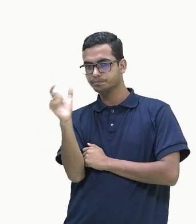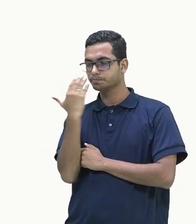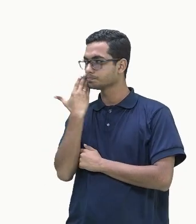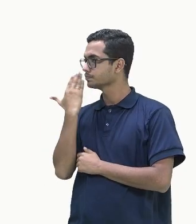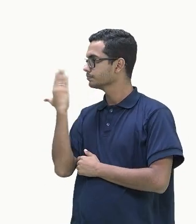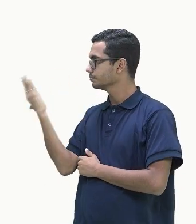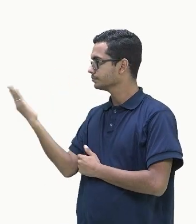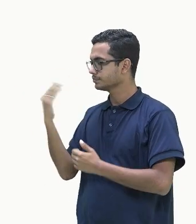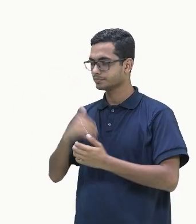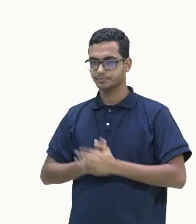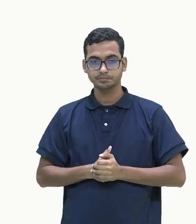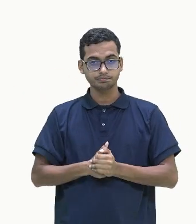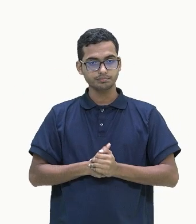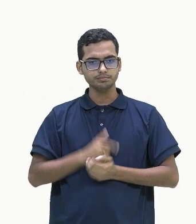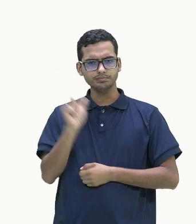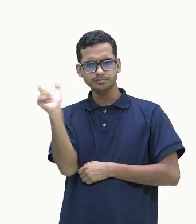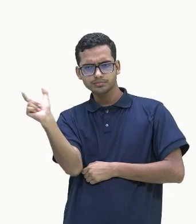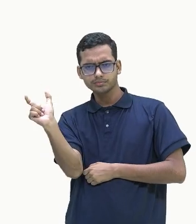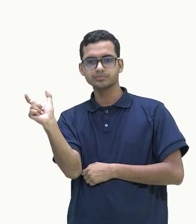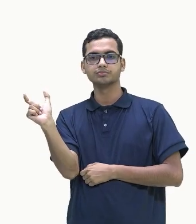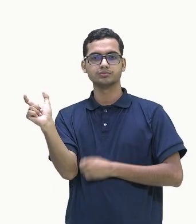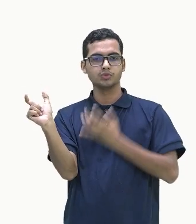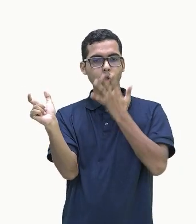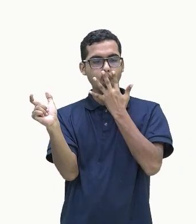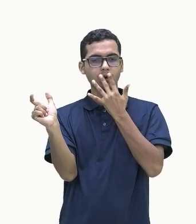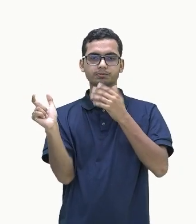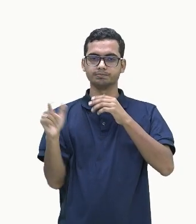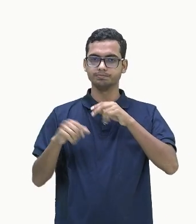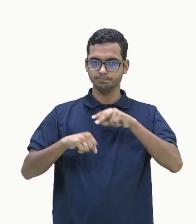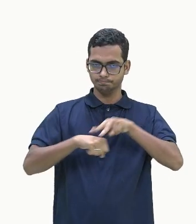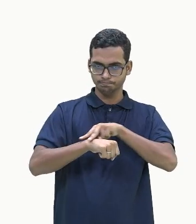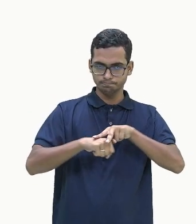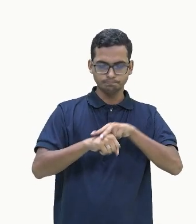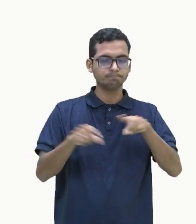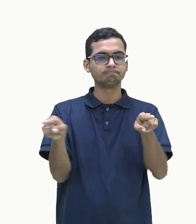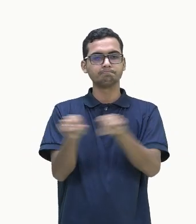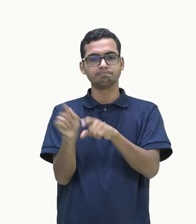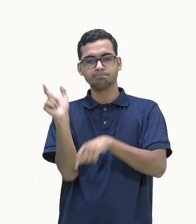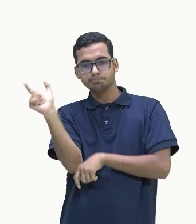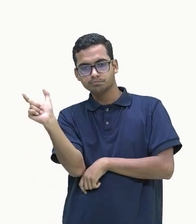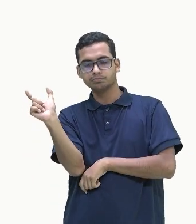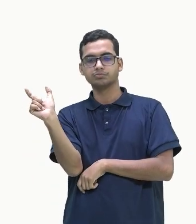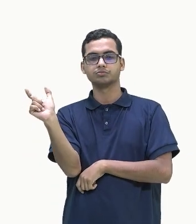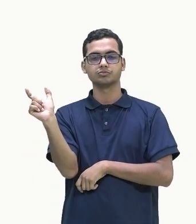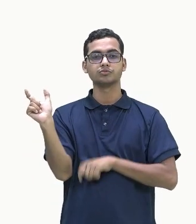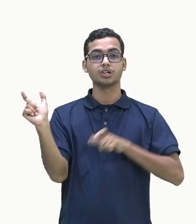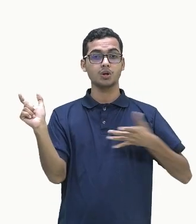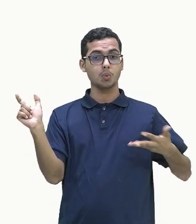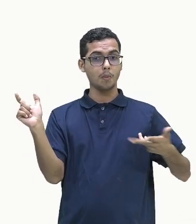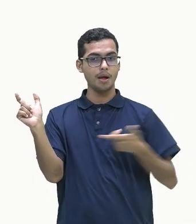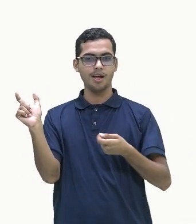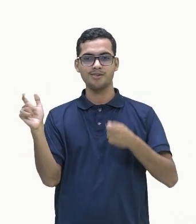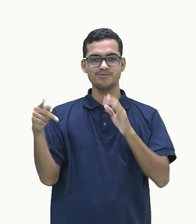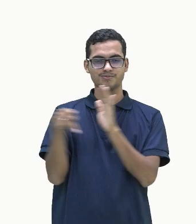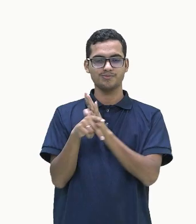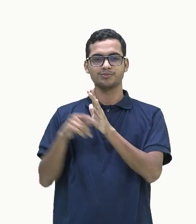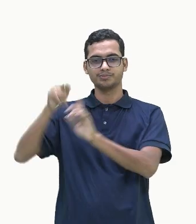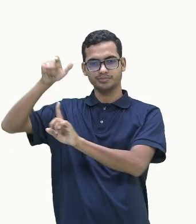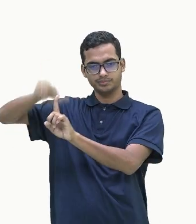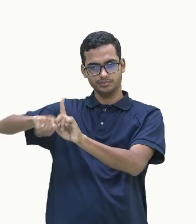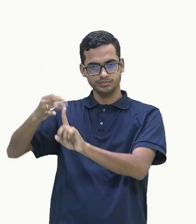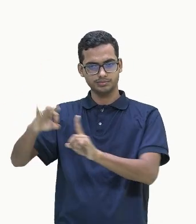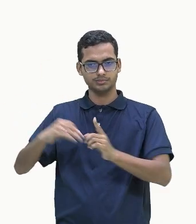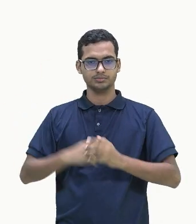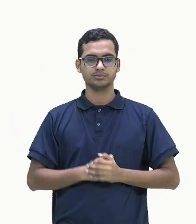essa palavra dotados que nós chamamos de predicativo do sujeito, a palavrinha que qualifica o sujeito. E essa palavra é